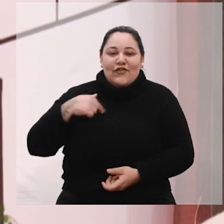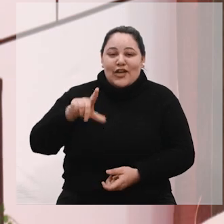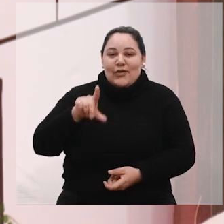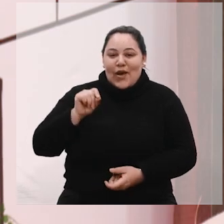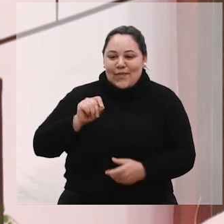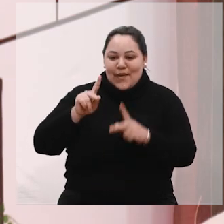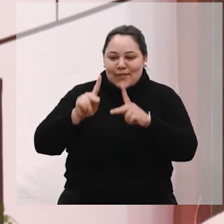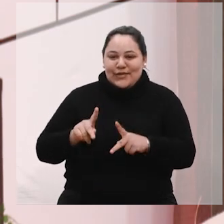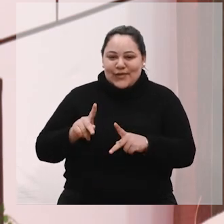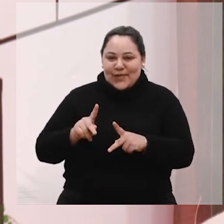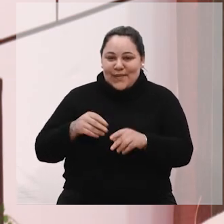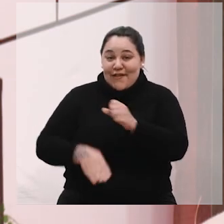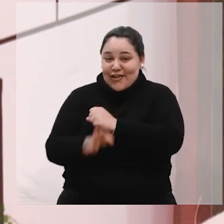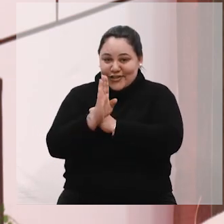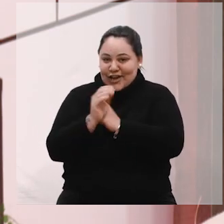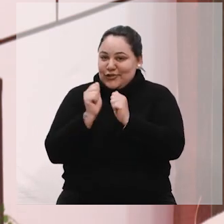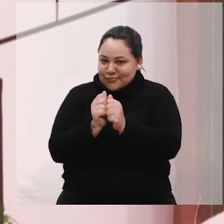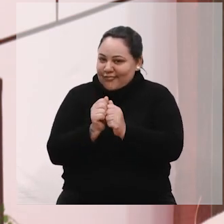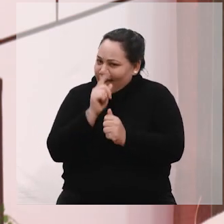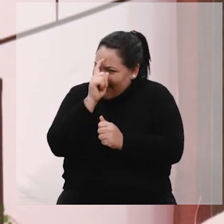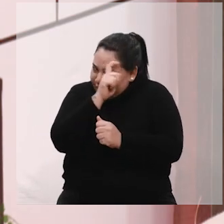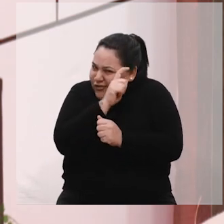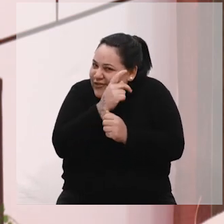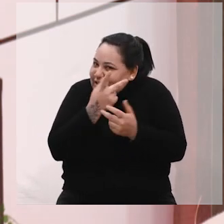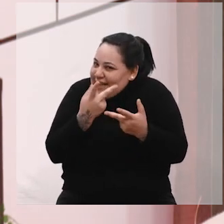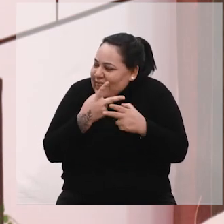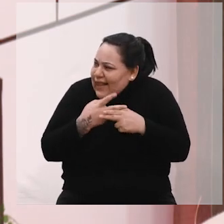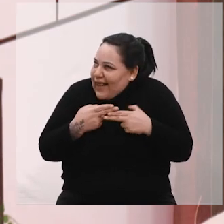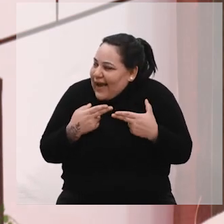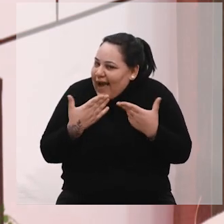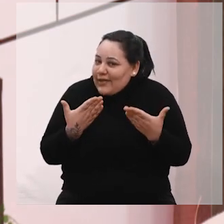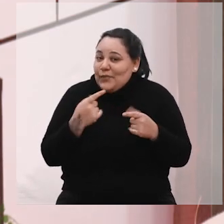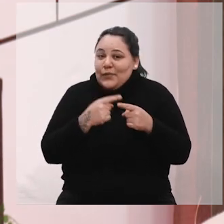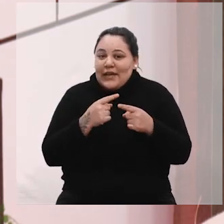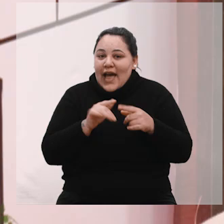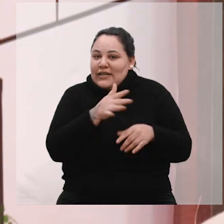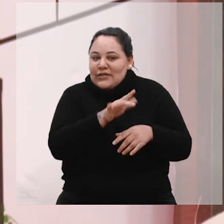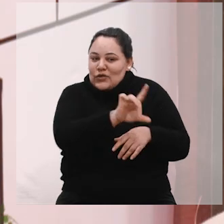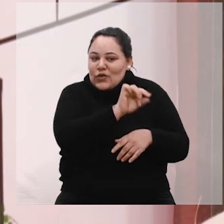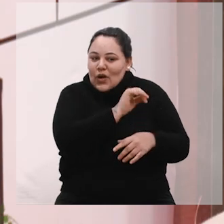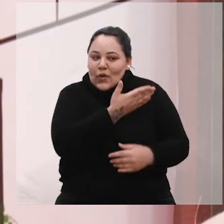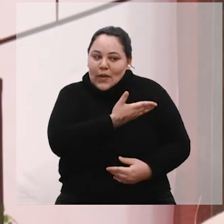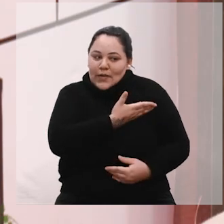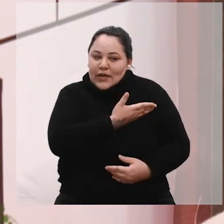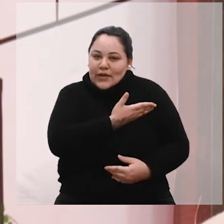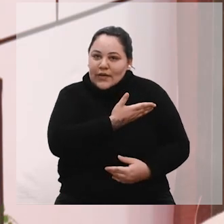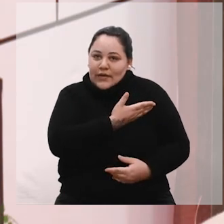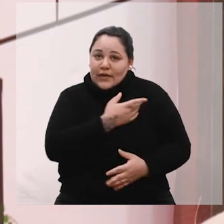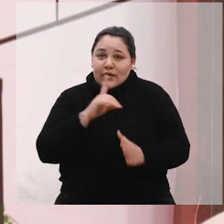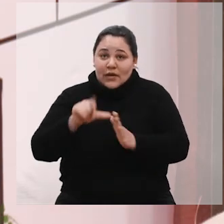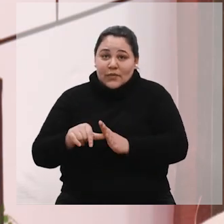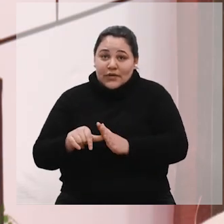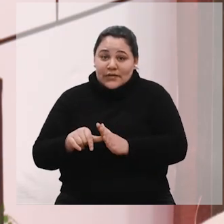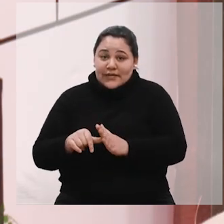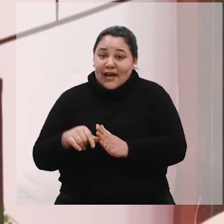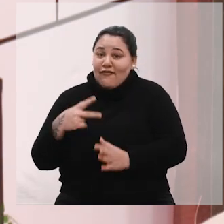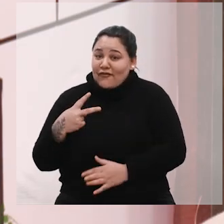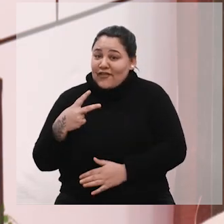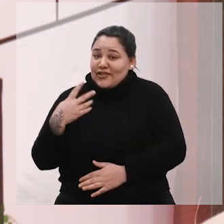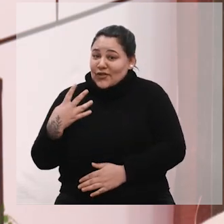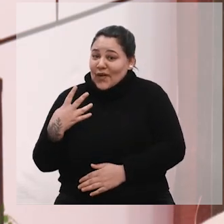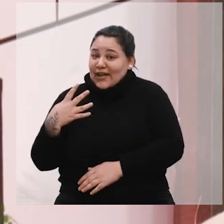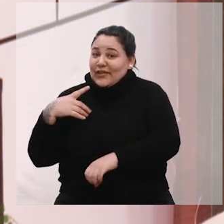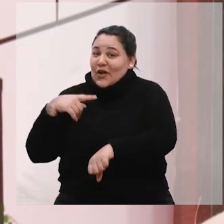Quando tu vai escolher um companheiro de viagem é muito delicado, né? Porque às vezes tu escolhe um amigo e quando vocês passam 24